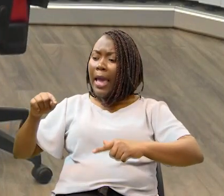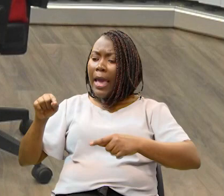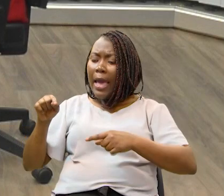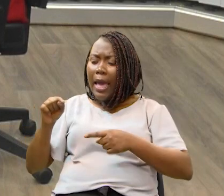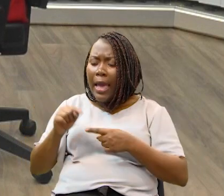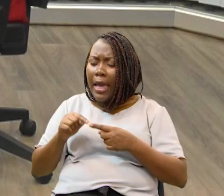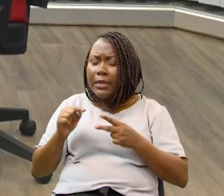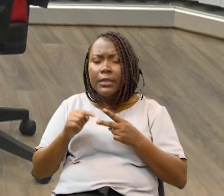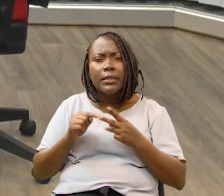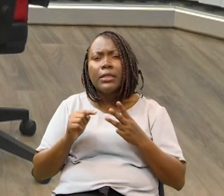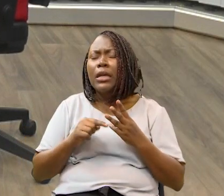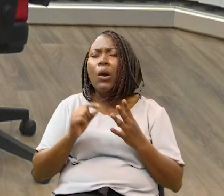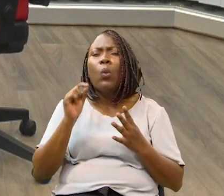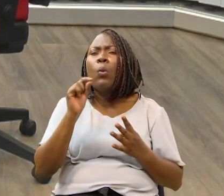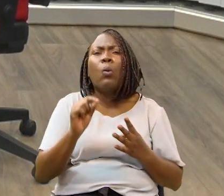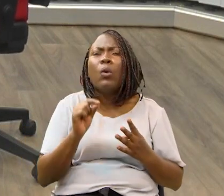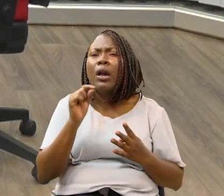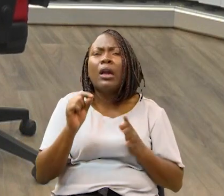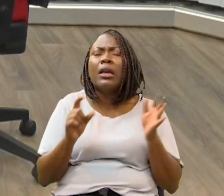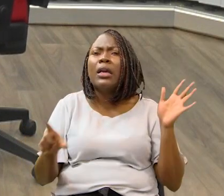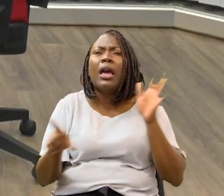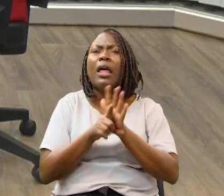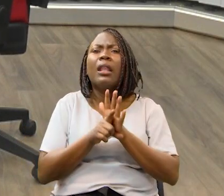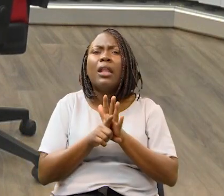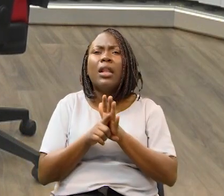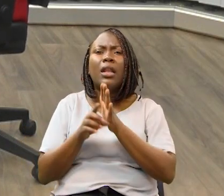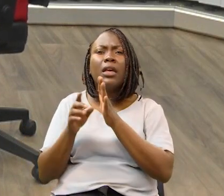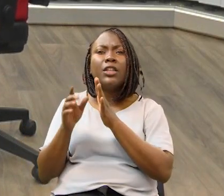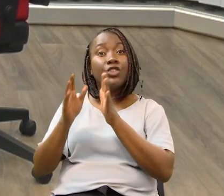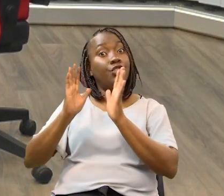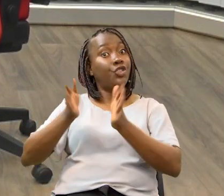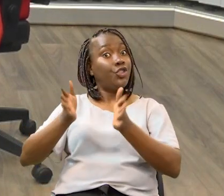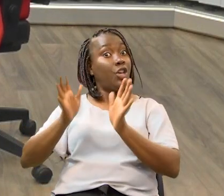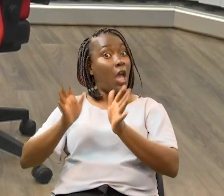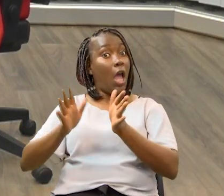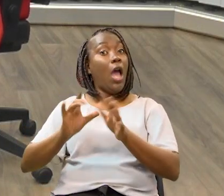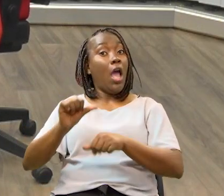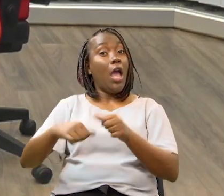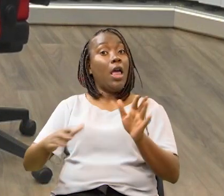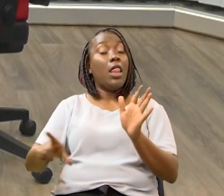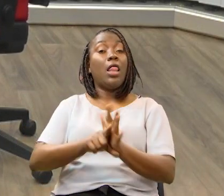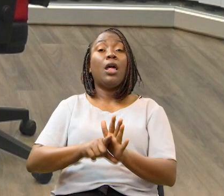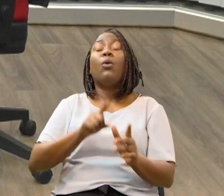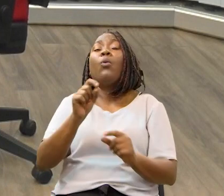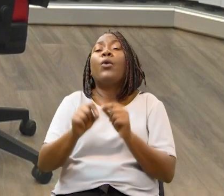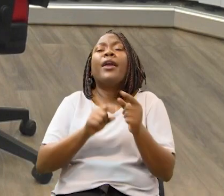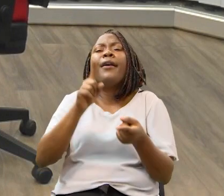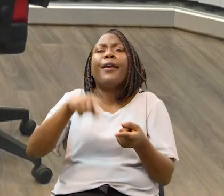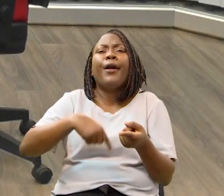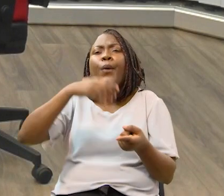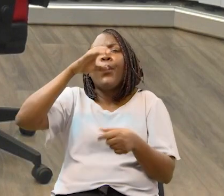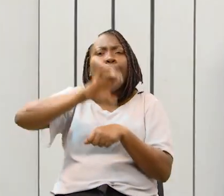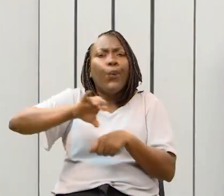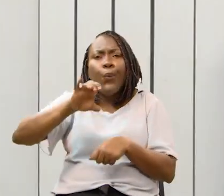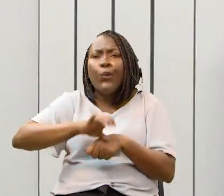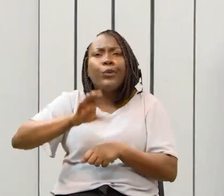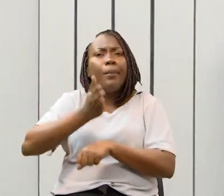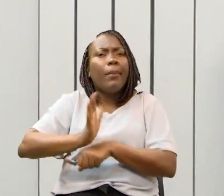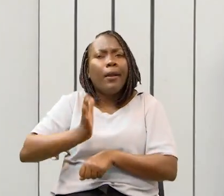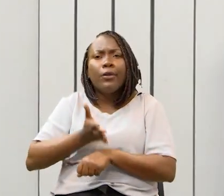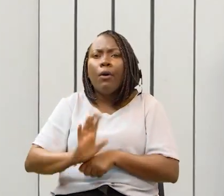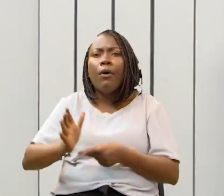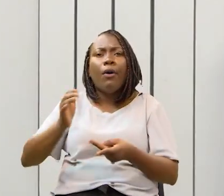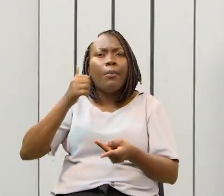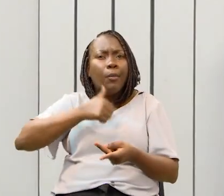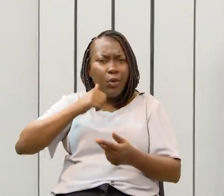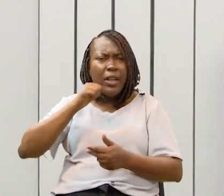medidas seriam o que, no caso dessa lei que já é, né, já é lei? O que seria? Cursos